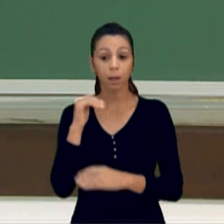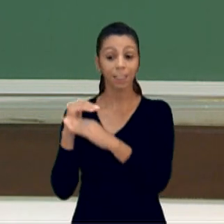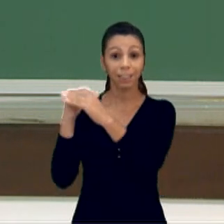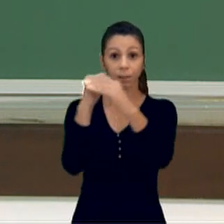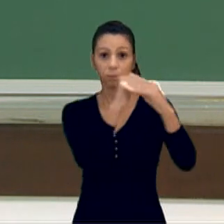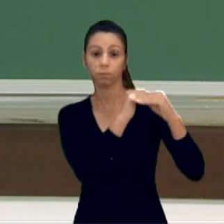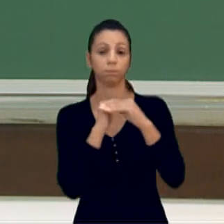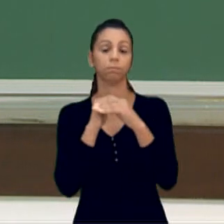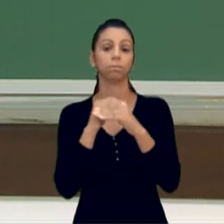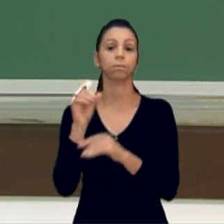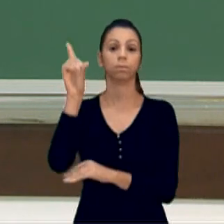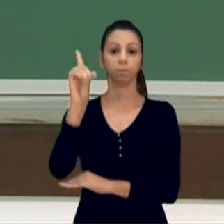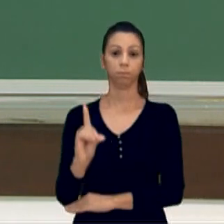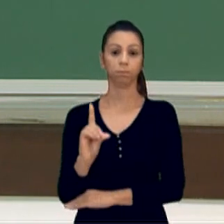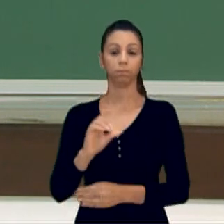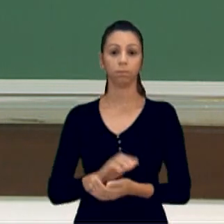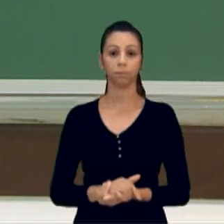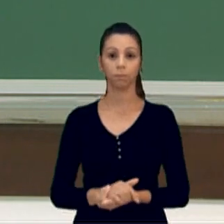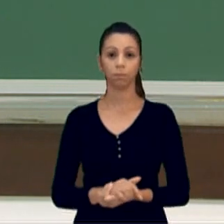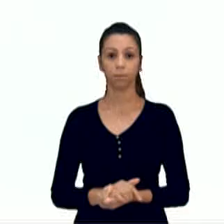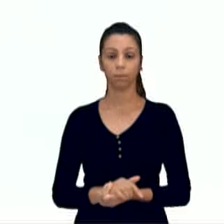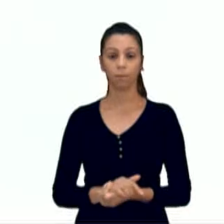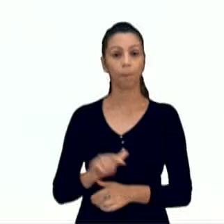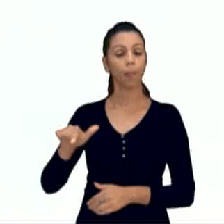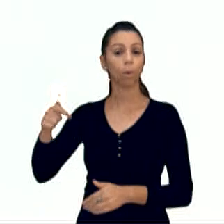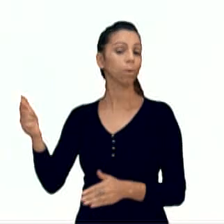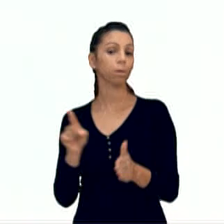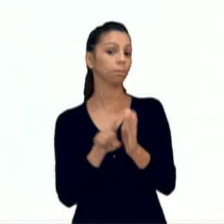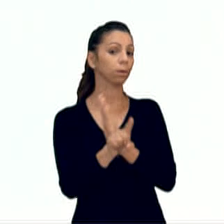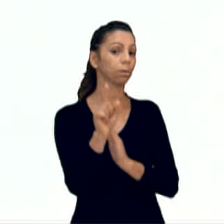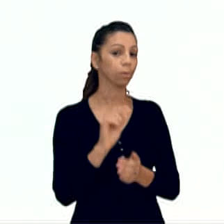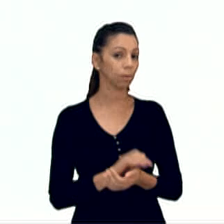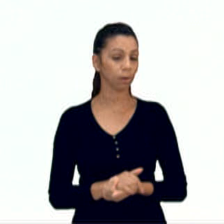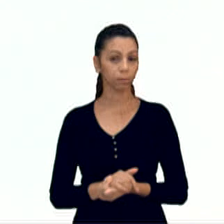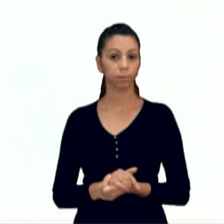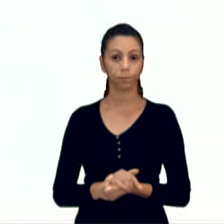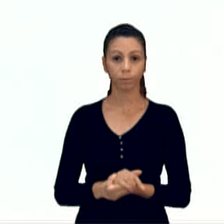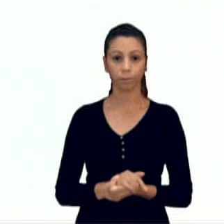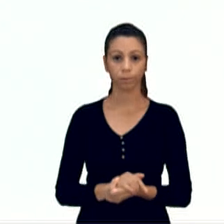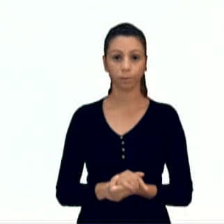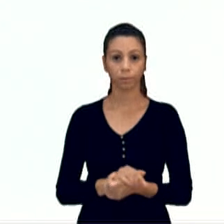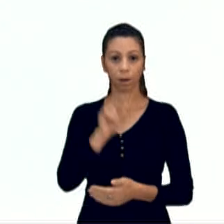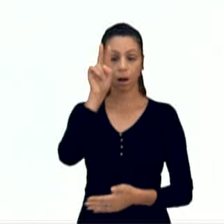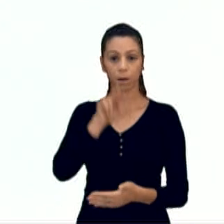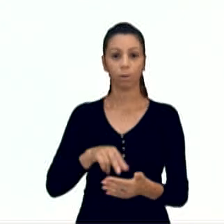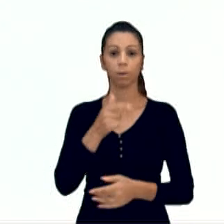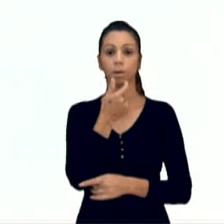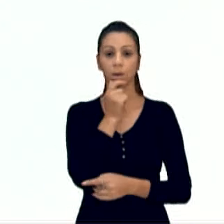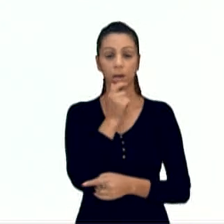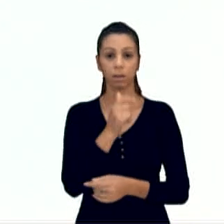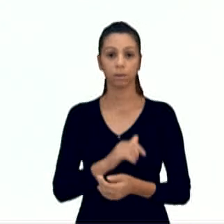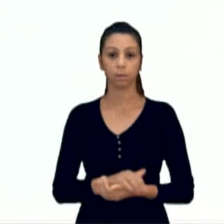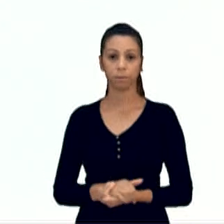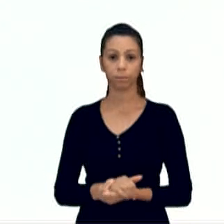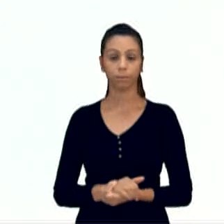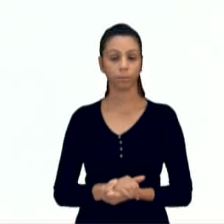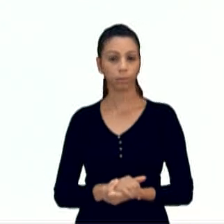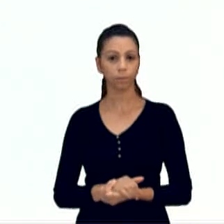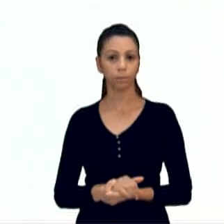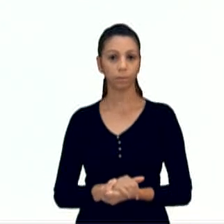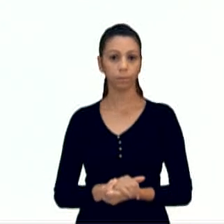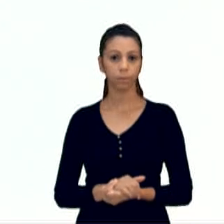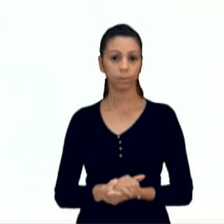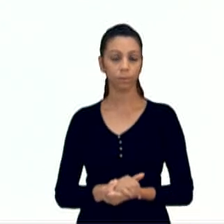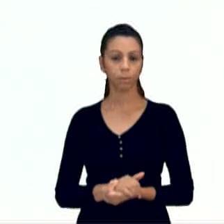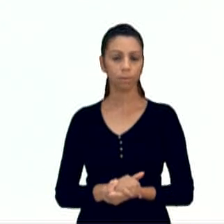comum. E agora eu trouxe uma perguntinha para vocês. What do you know about Emma Watson? O que vocês